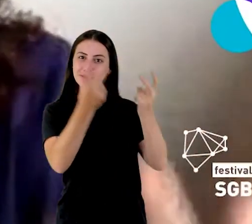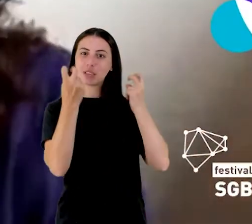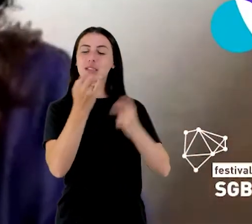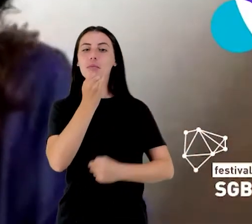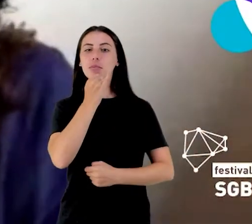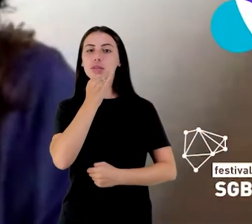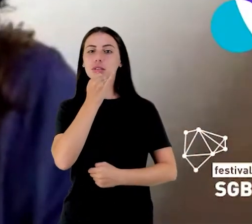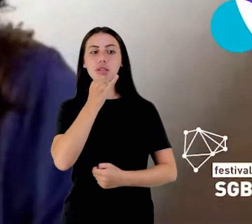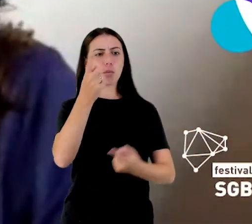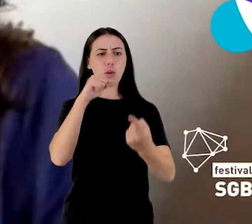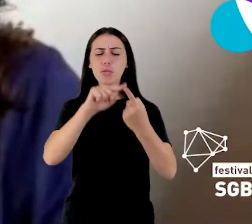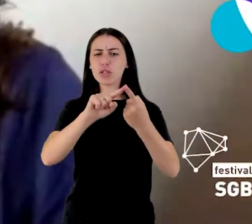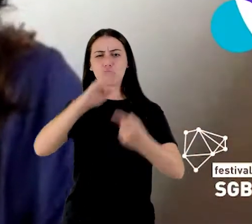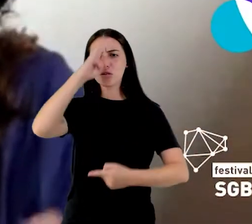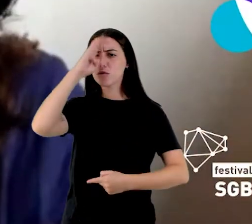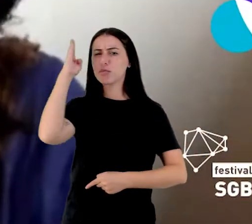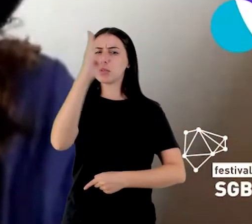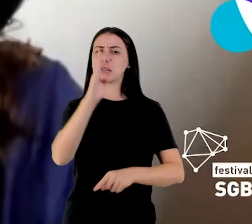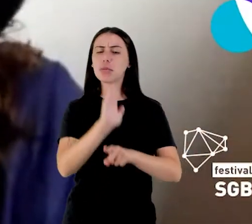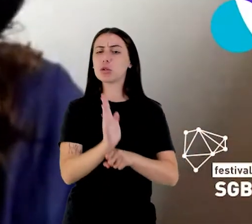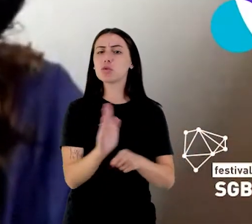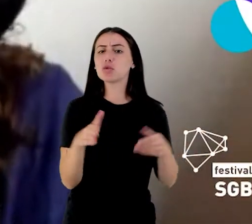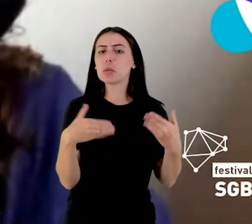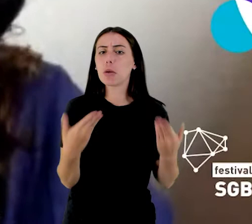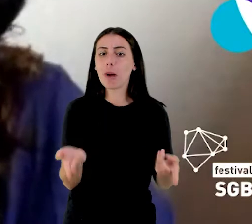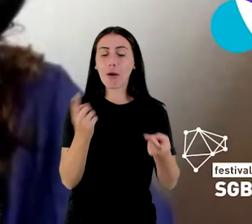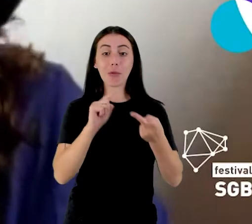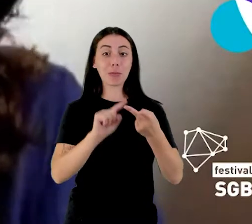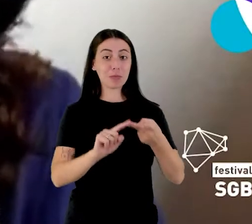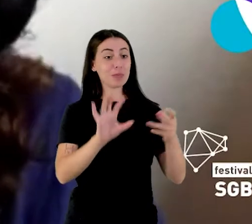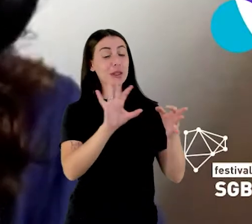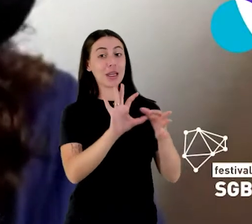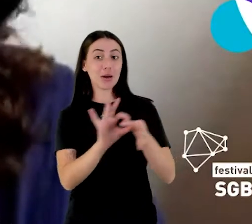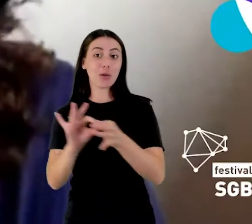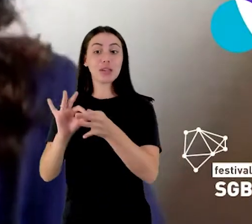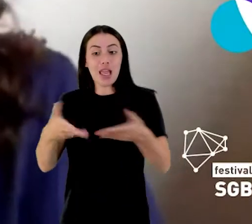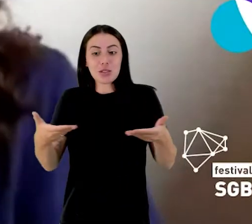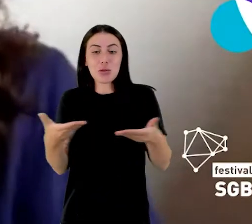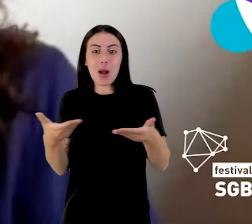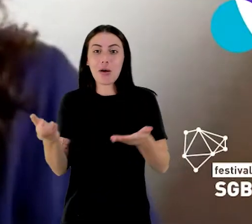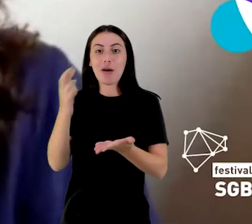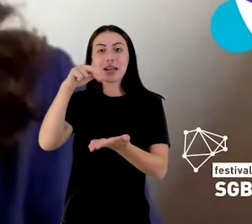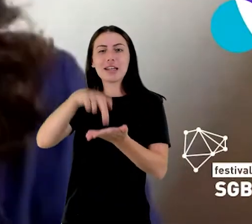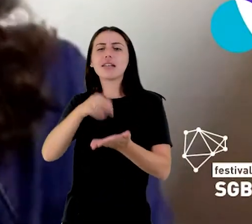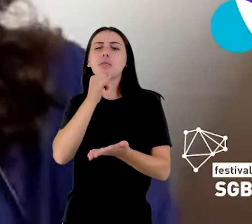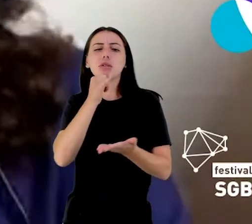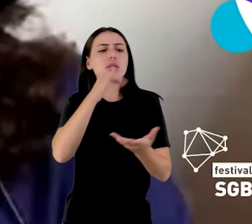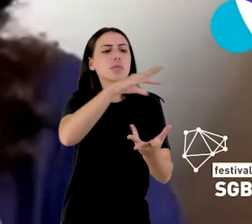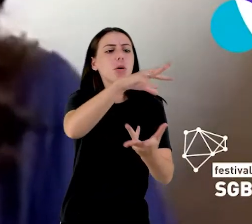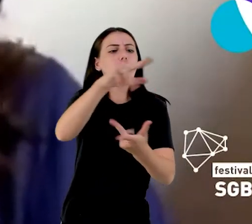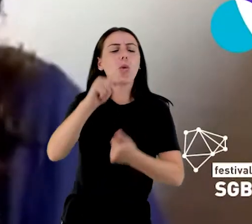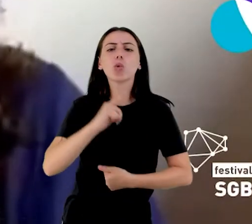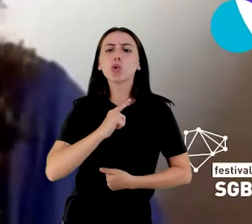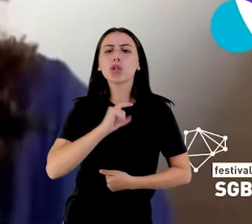está num festival que celebra a tecnologia para o bem, para você